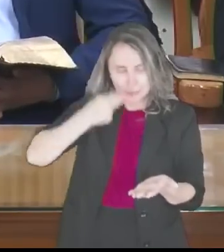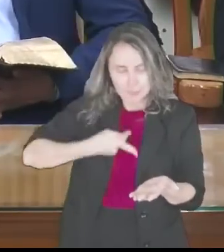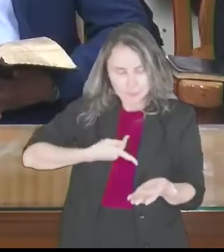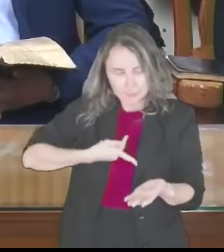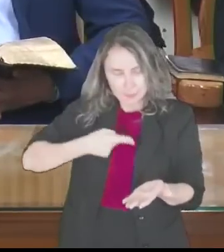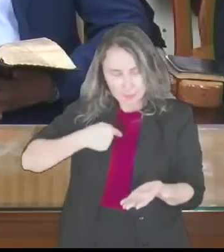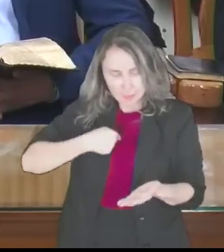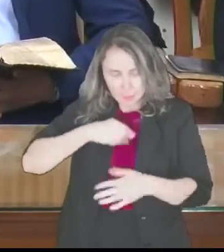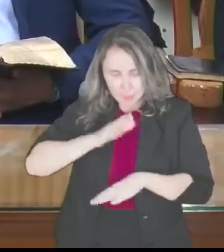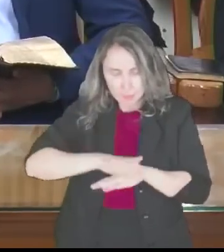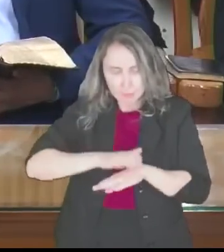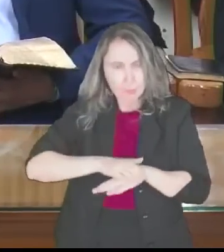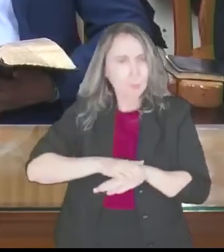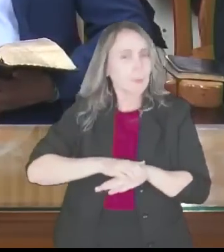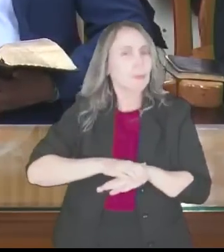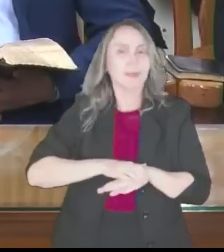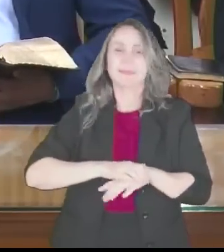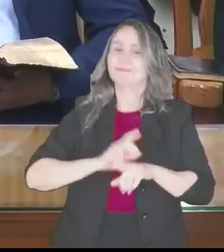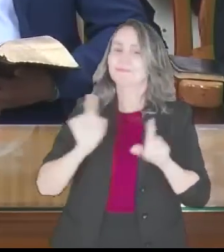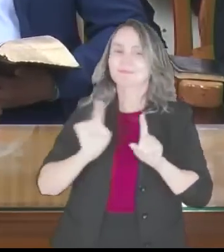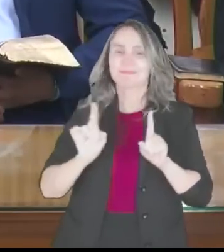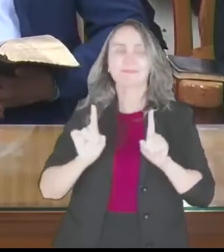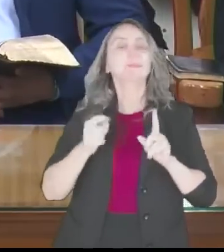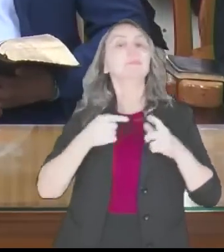particularmente. Eu tenho que interpretar a Bíblia